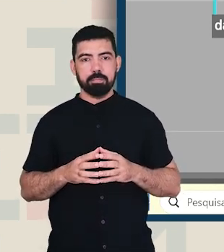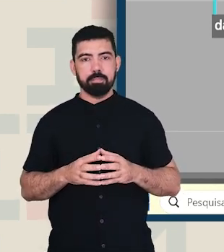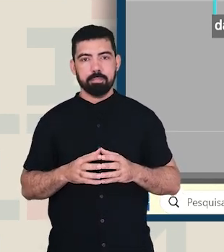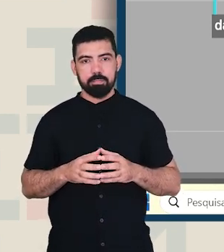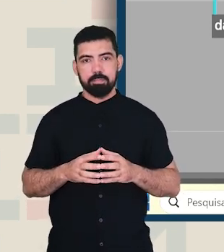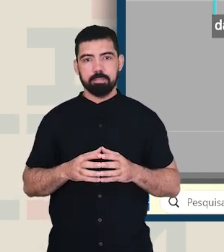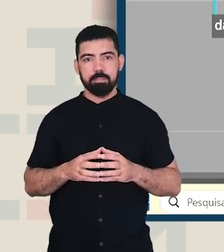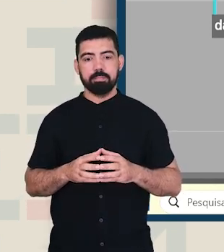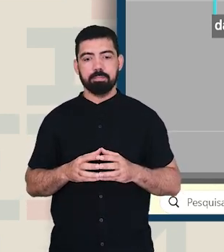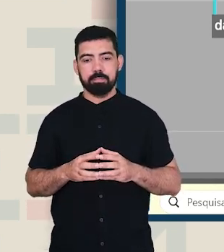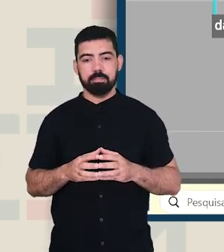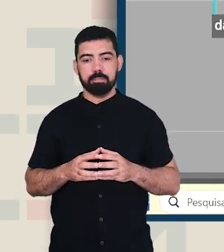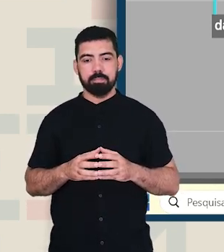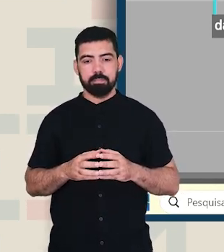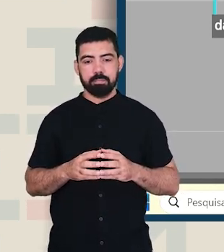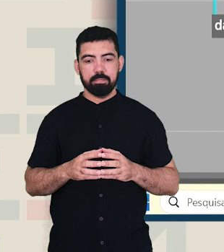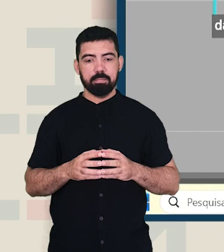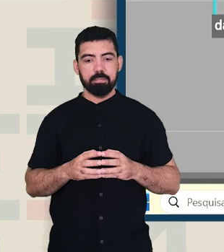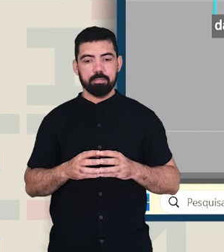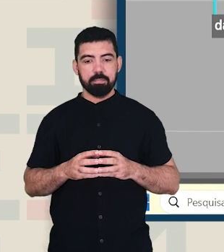Opa! Ixi,